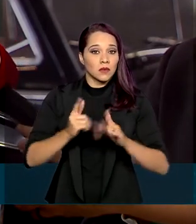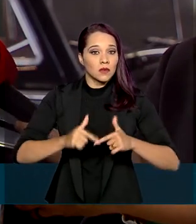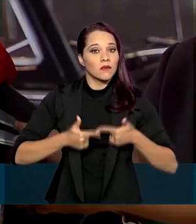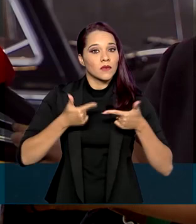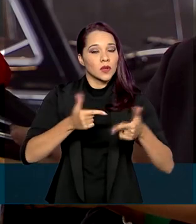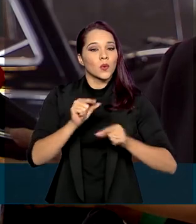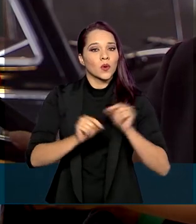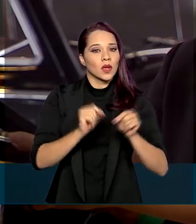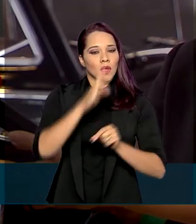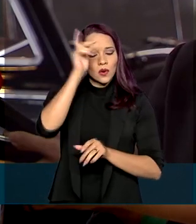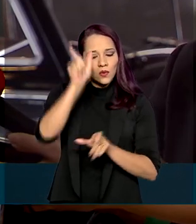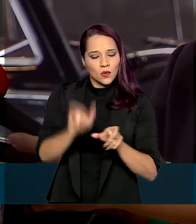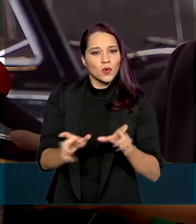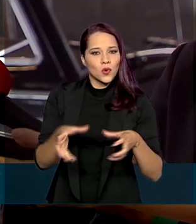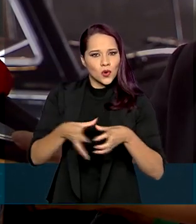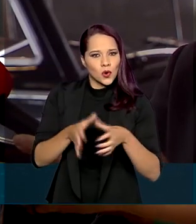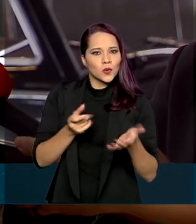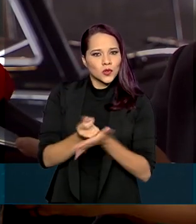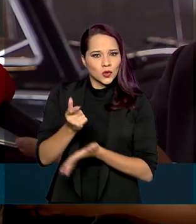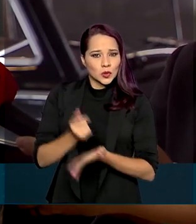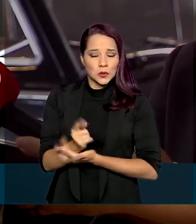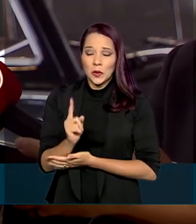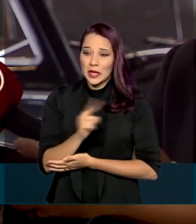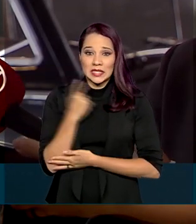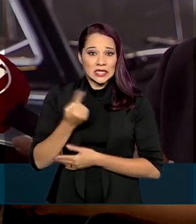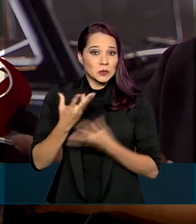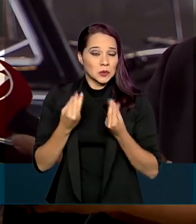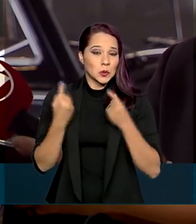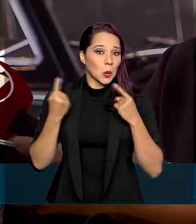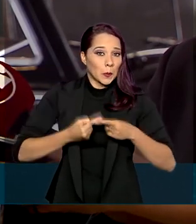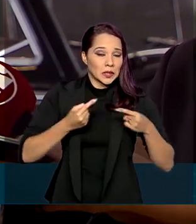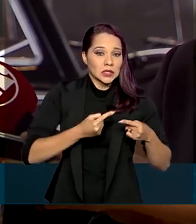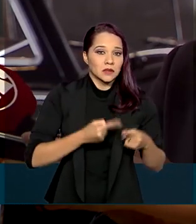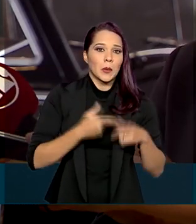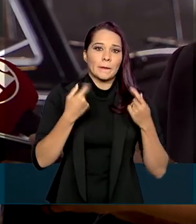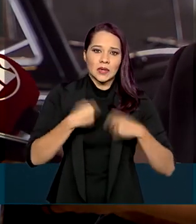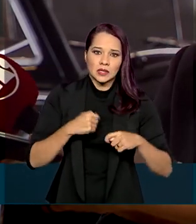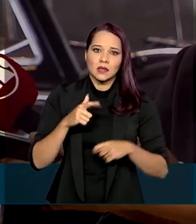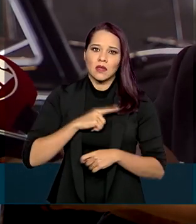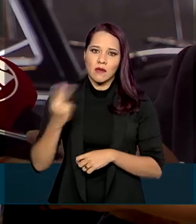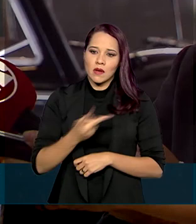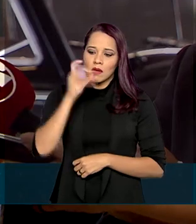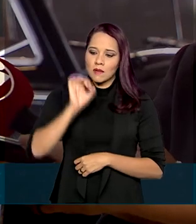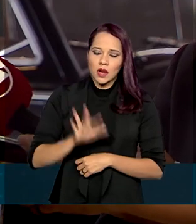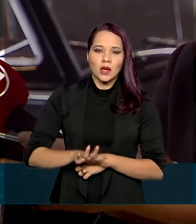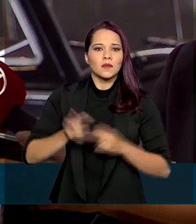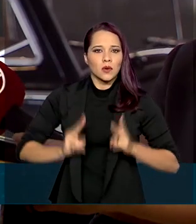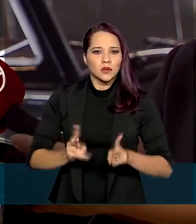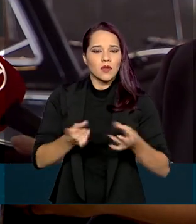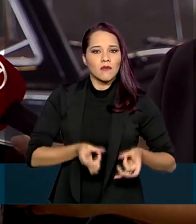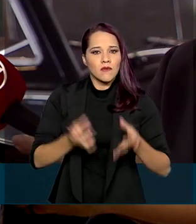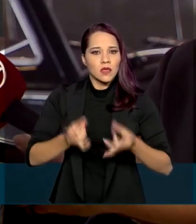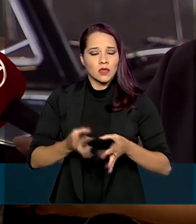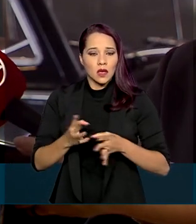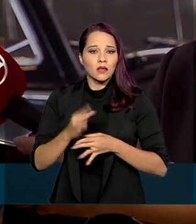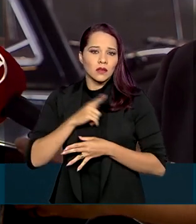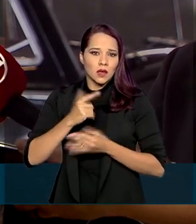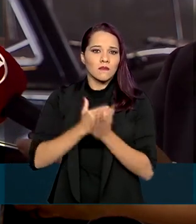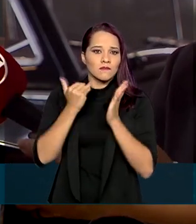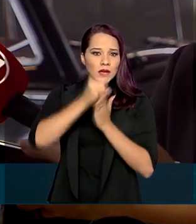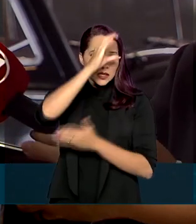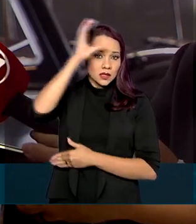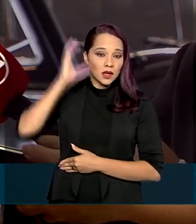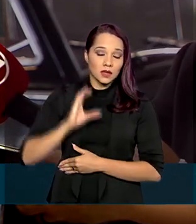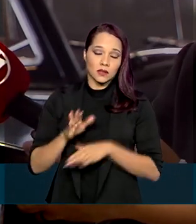os consumidores, nós somos muito competitivos. Nós dependemos de ter preço barato para continuar vendendo e atraindo clientes.